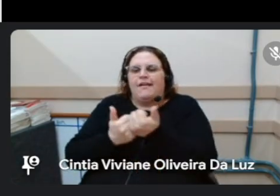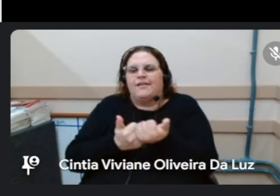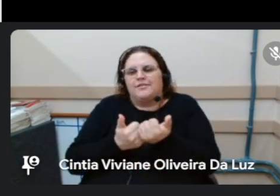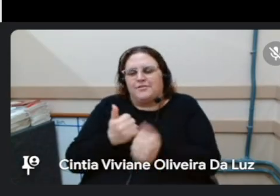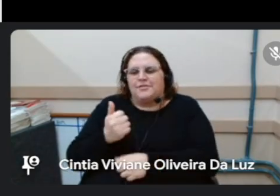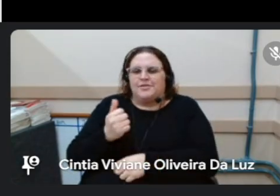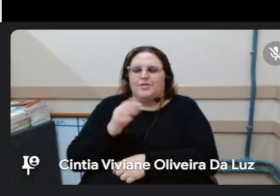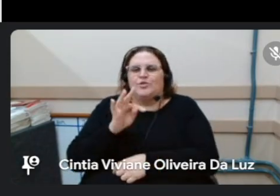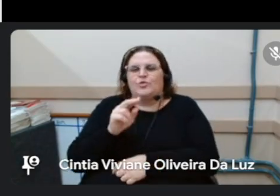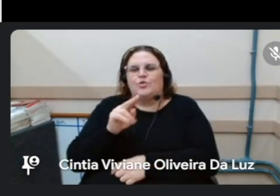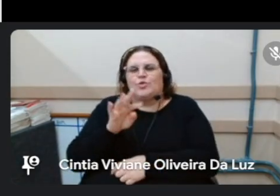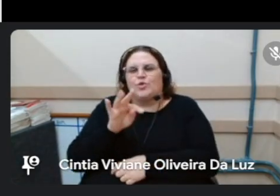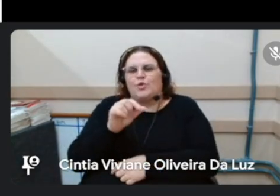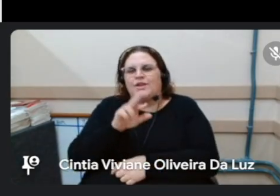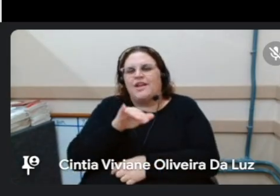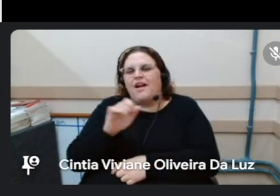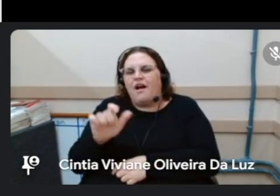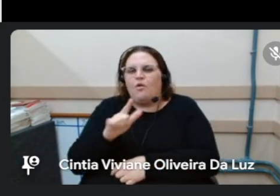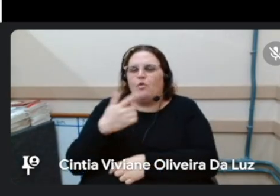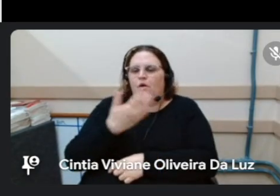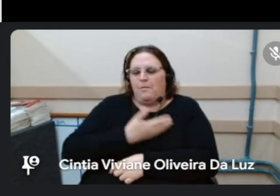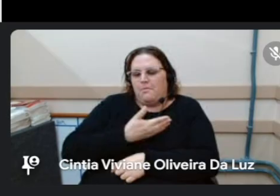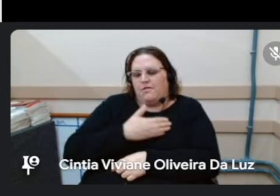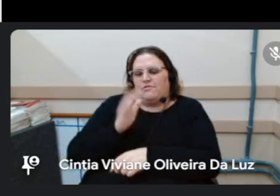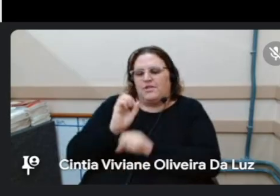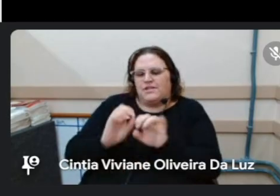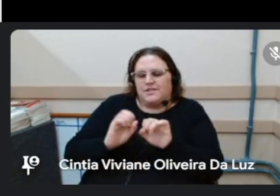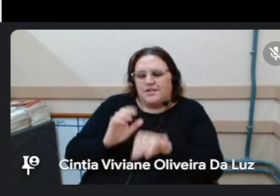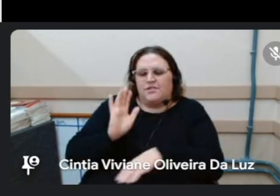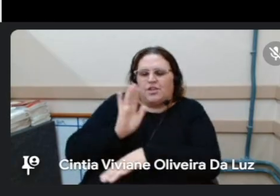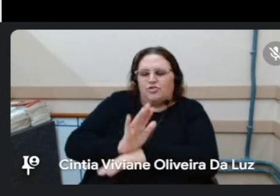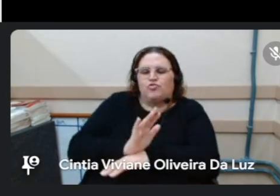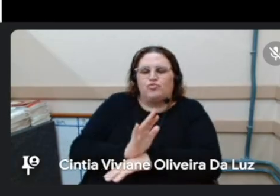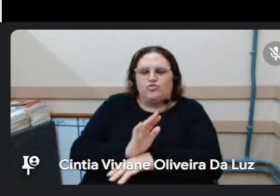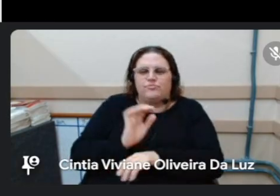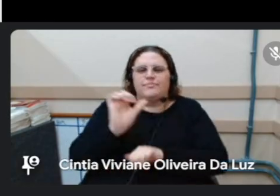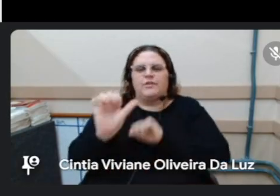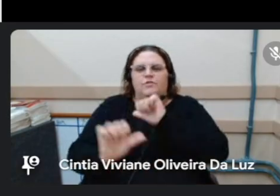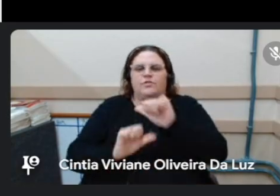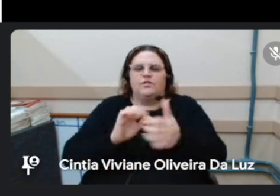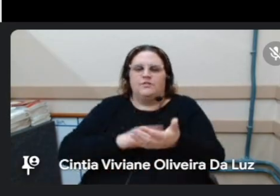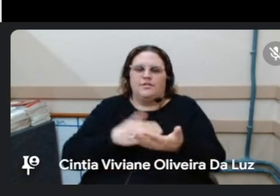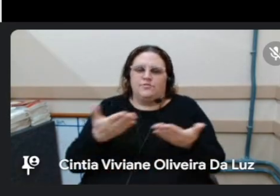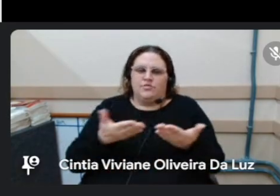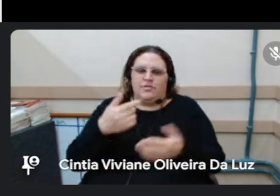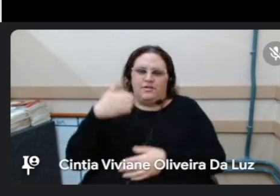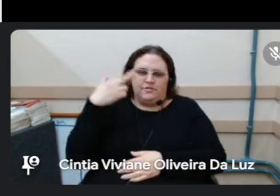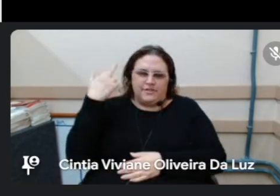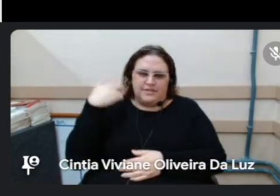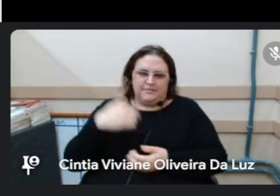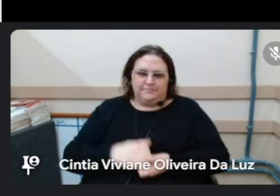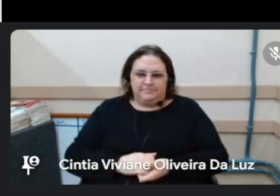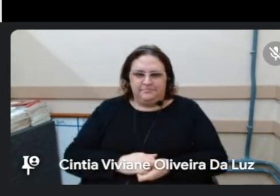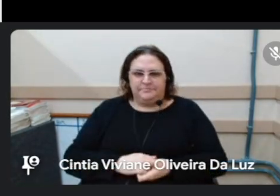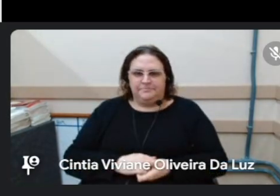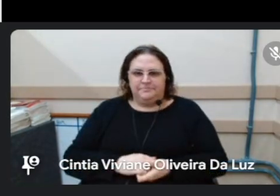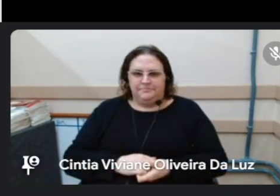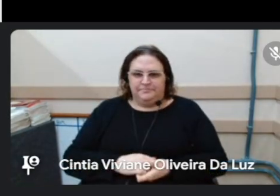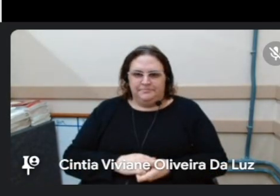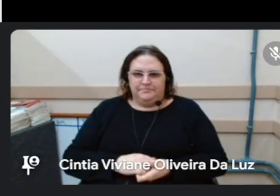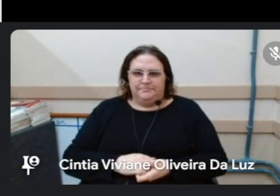que ensine ou um amigo que quebre um galho a gente considera toda essa rede de possibilidades